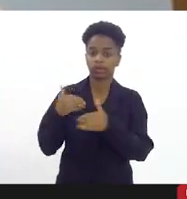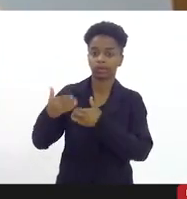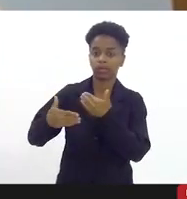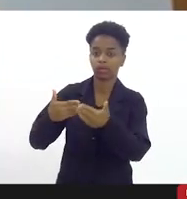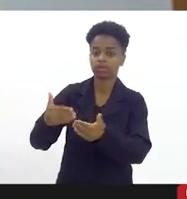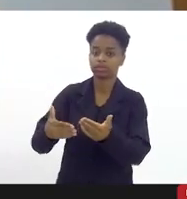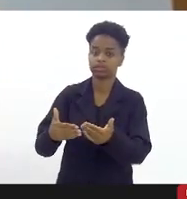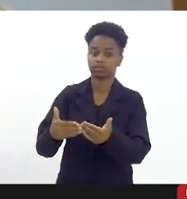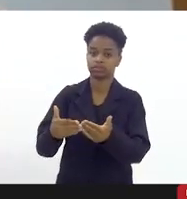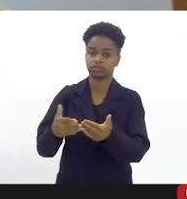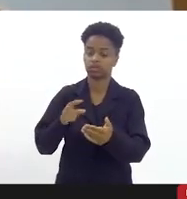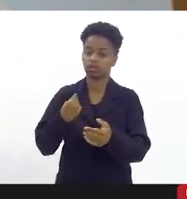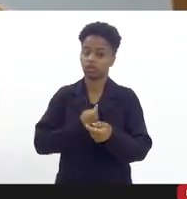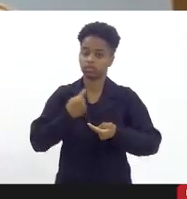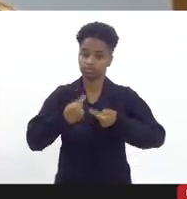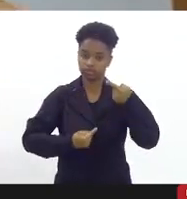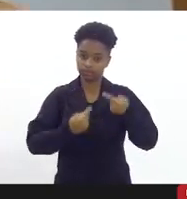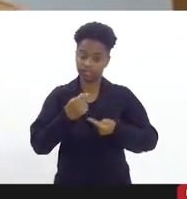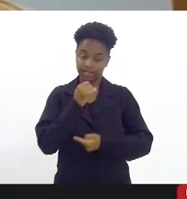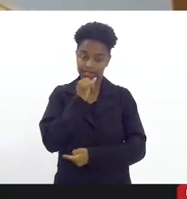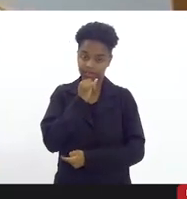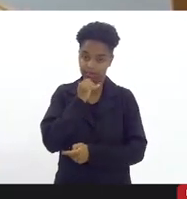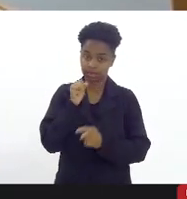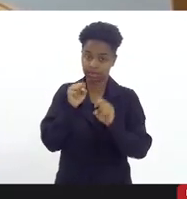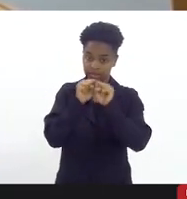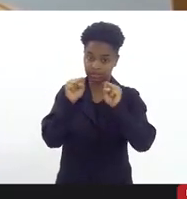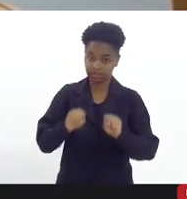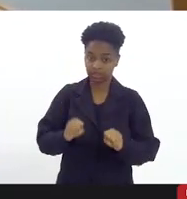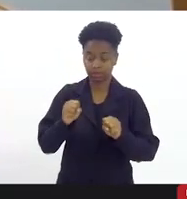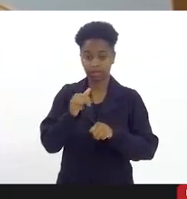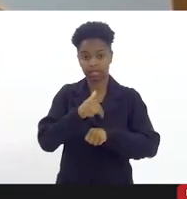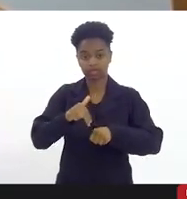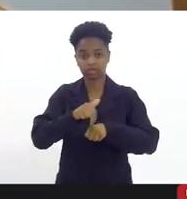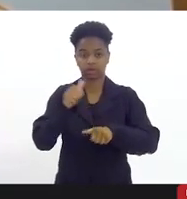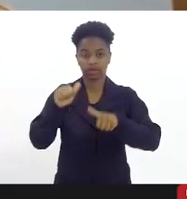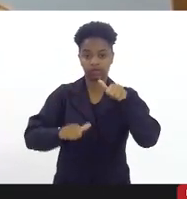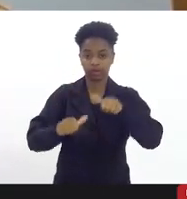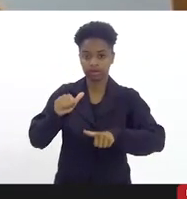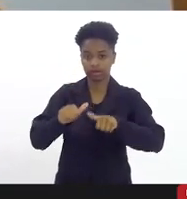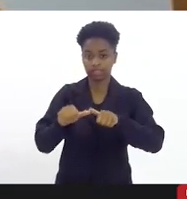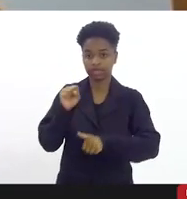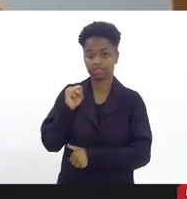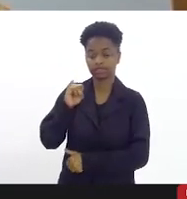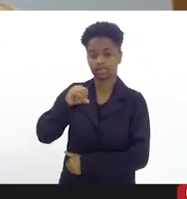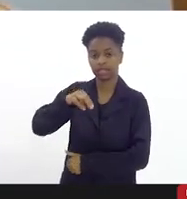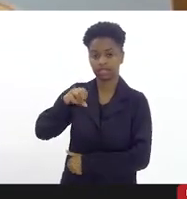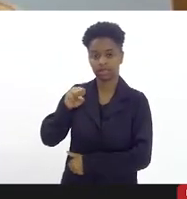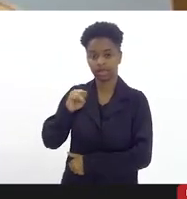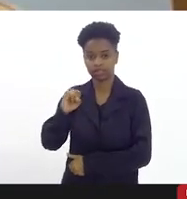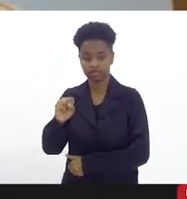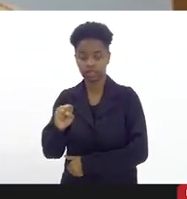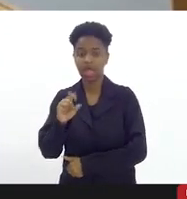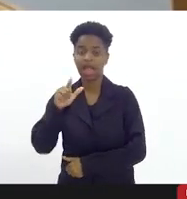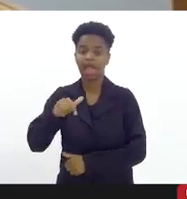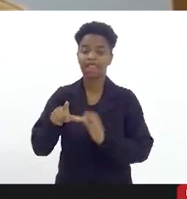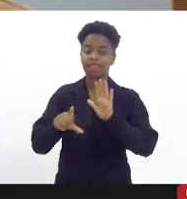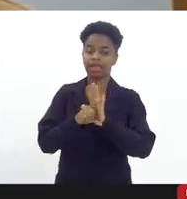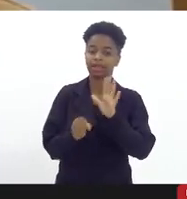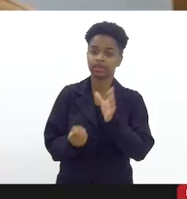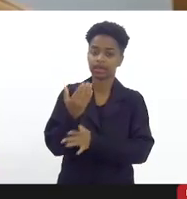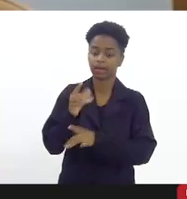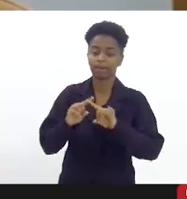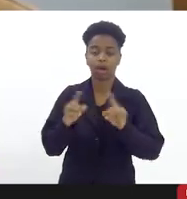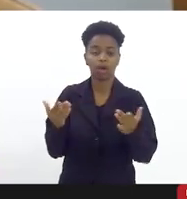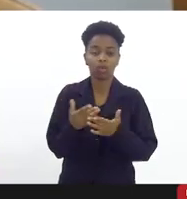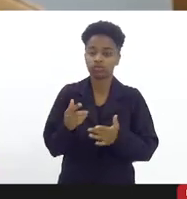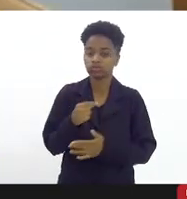processo por exemplo o Sistema Nacional de avaliação de ensino superior sinais que é uma lei que foi constituída e